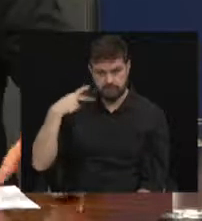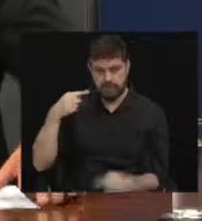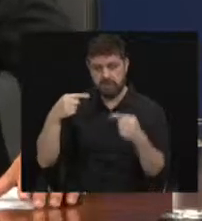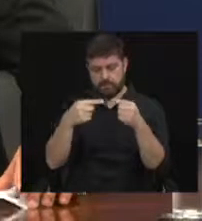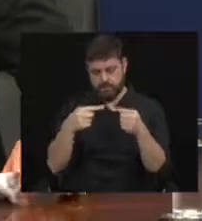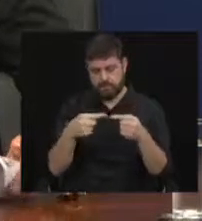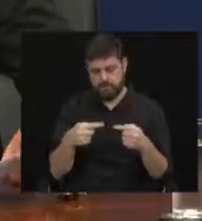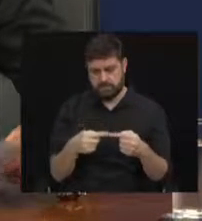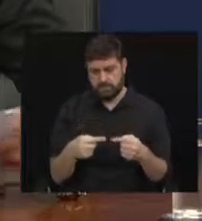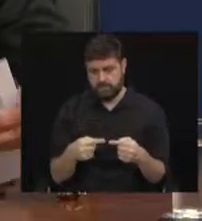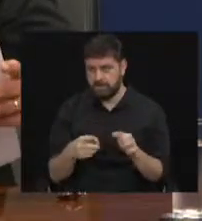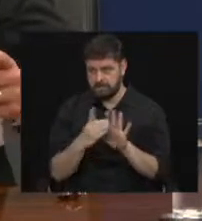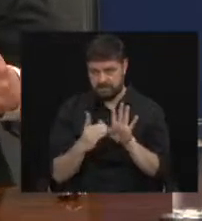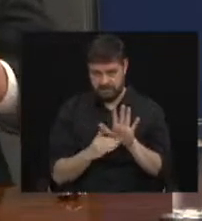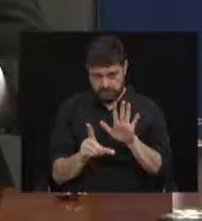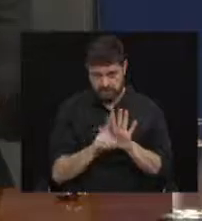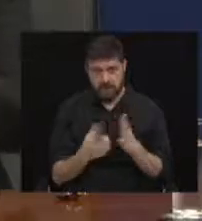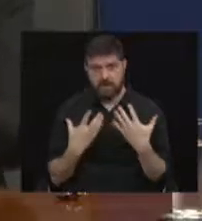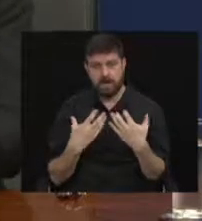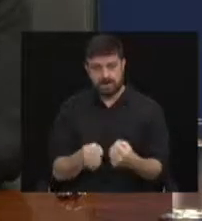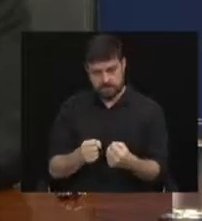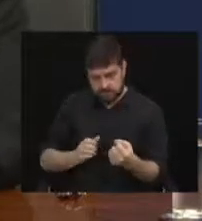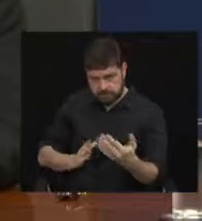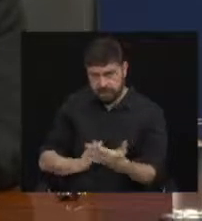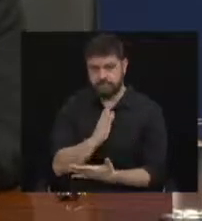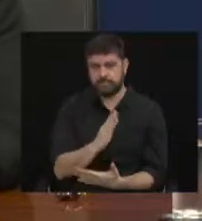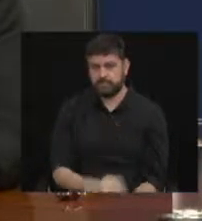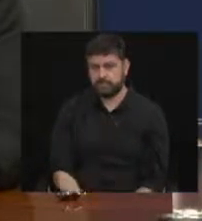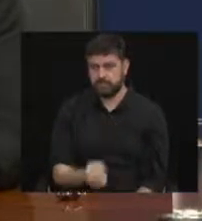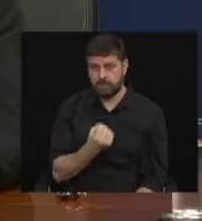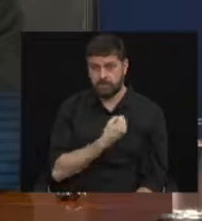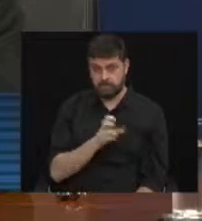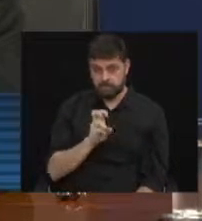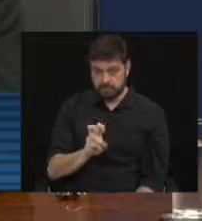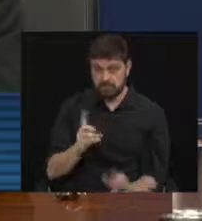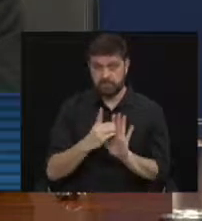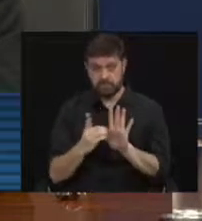sim. Pastor Elias Azevedo, sim. Paulo Búfalo, sim. Paulo Galtério,